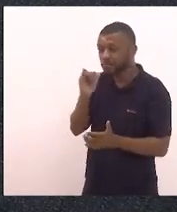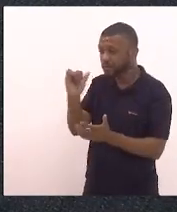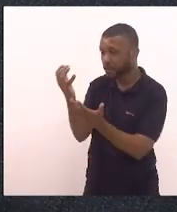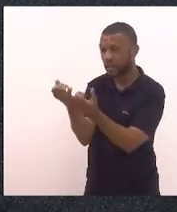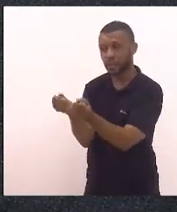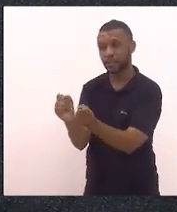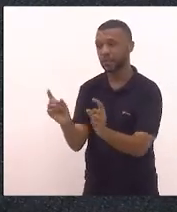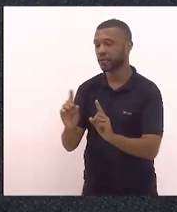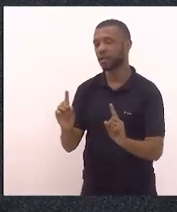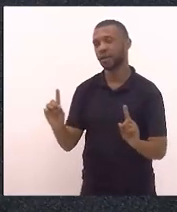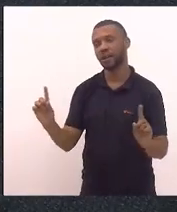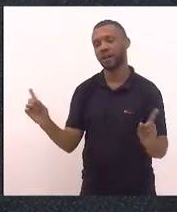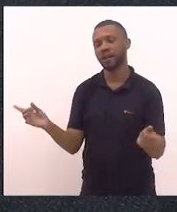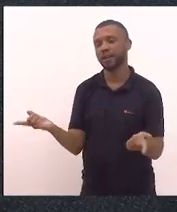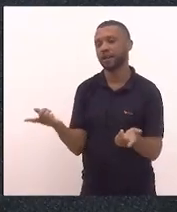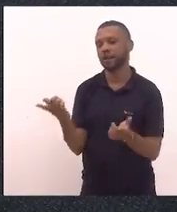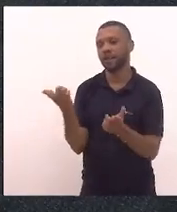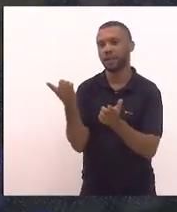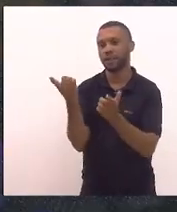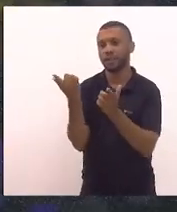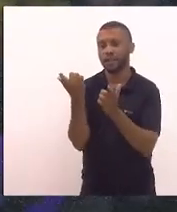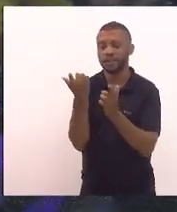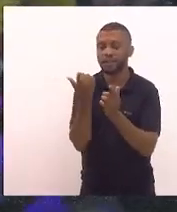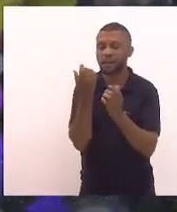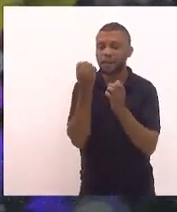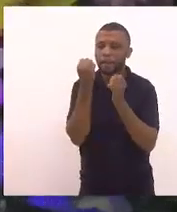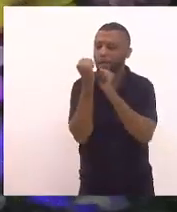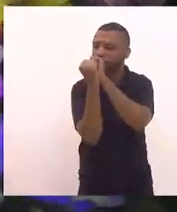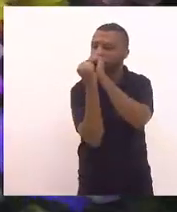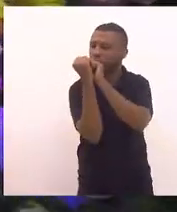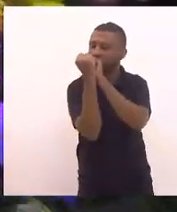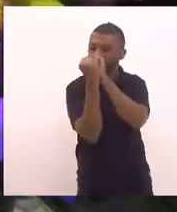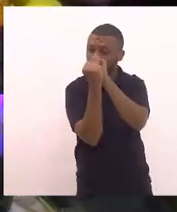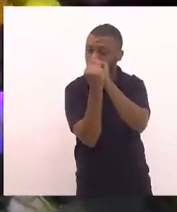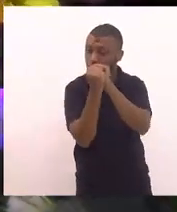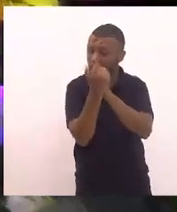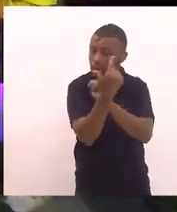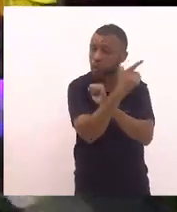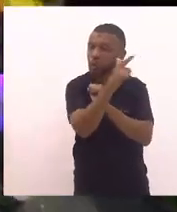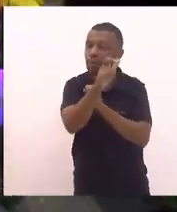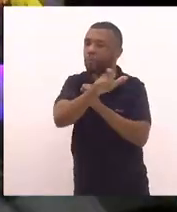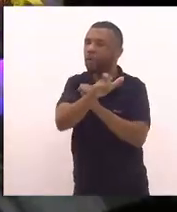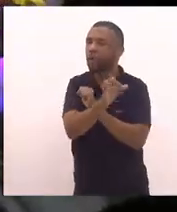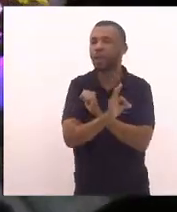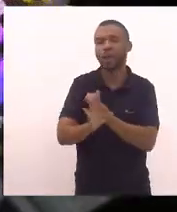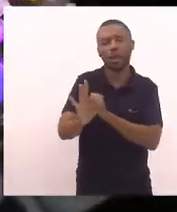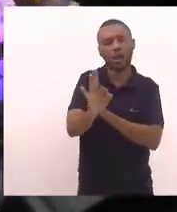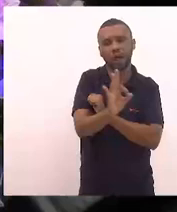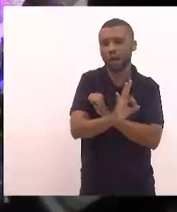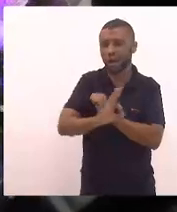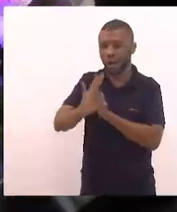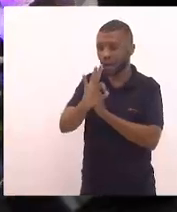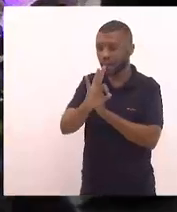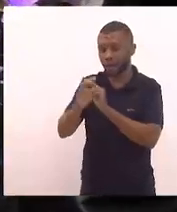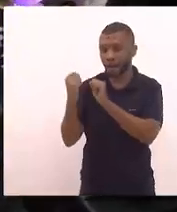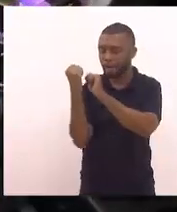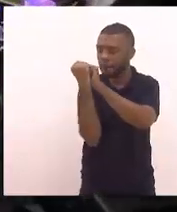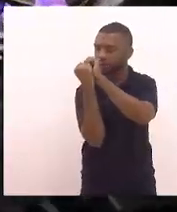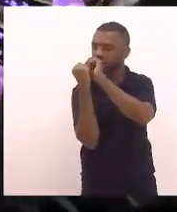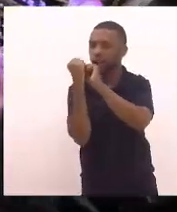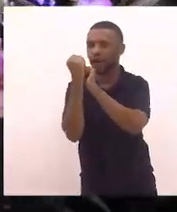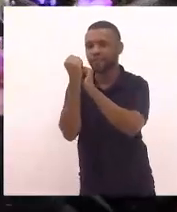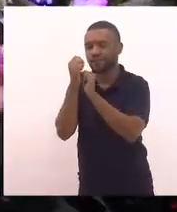perdoar, beijo algum e mais ninguém eu hei de dar. Se ontem beijavas um jasmim do